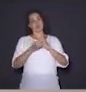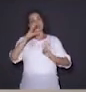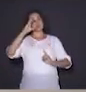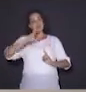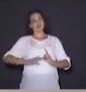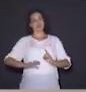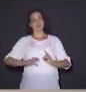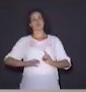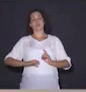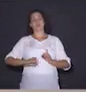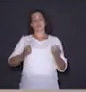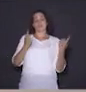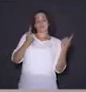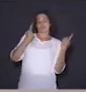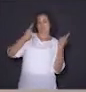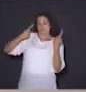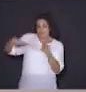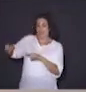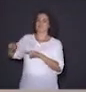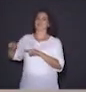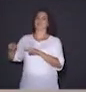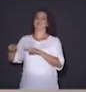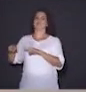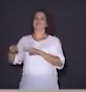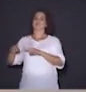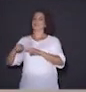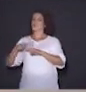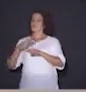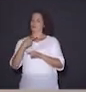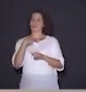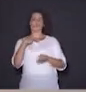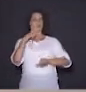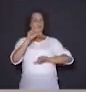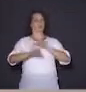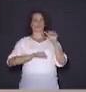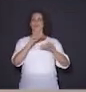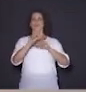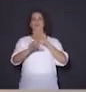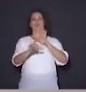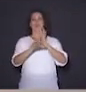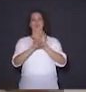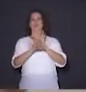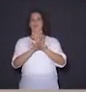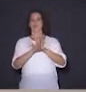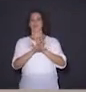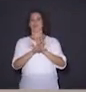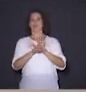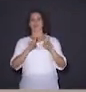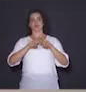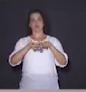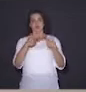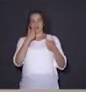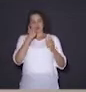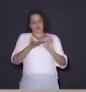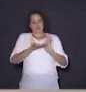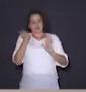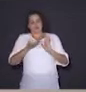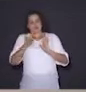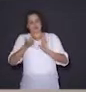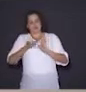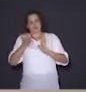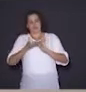a essa alteração porque ela vai tirar os poucos instrumentos que hoje existem na regulação